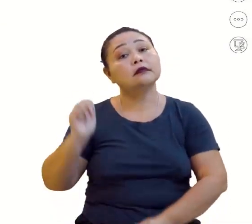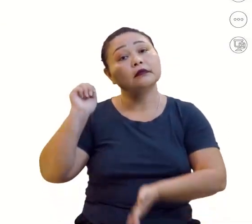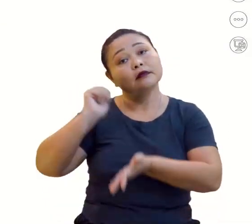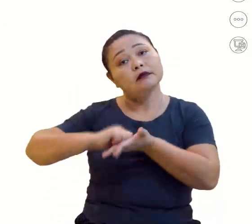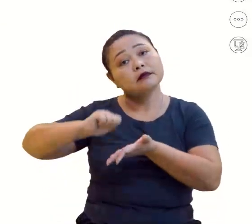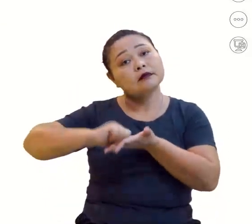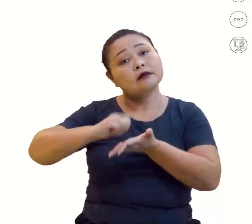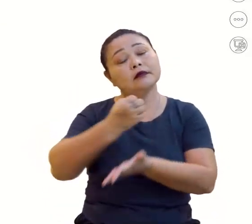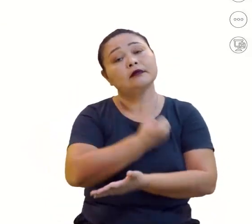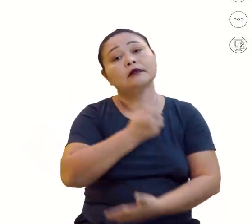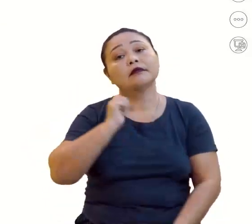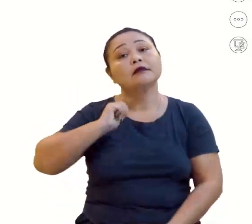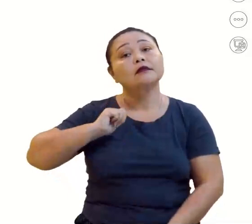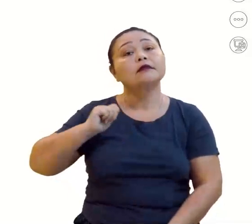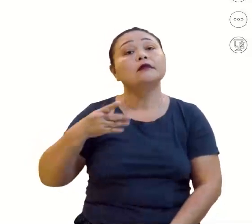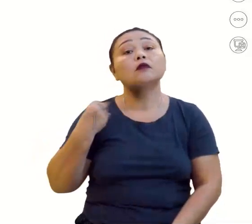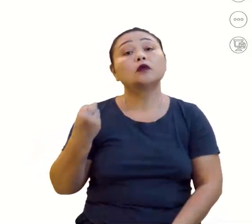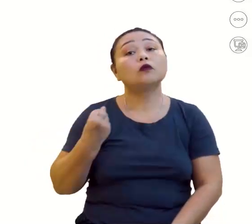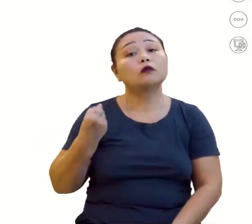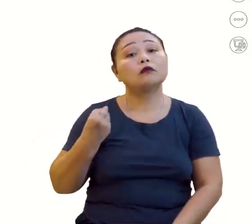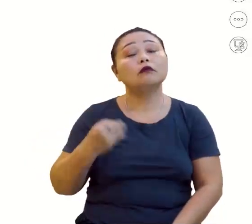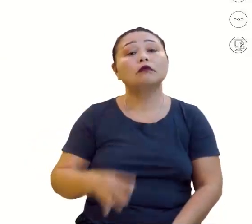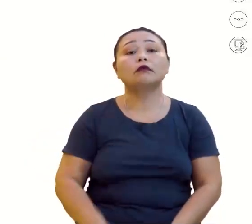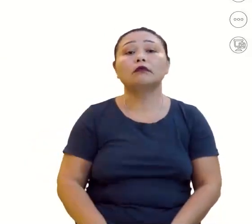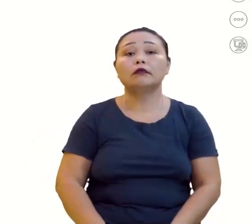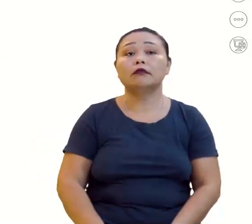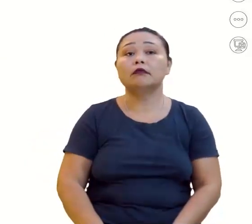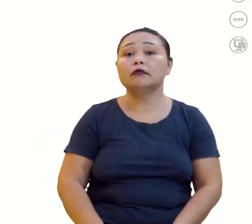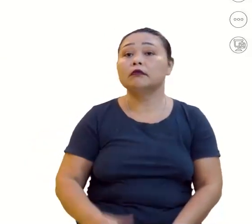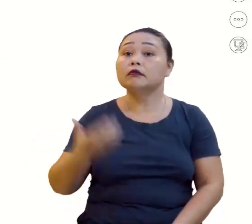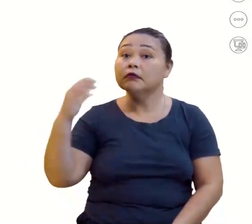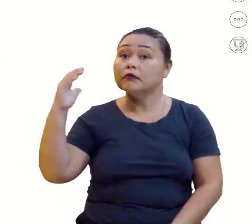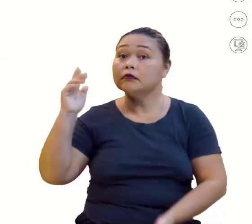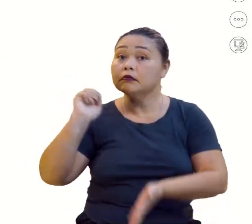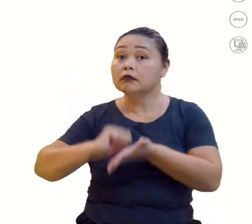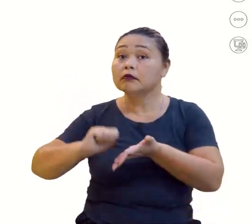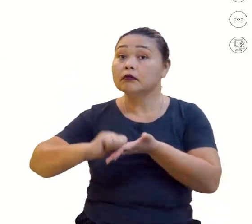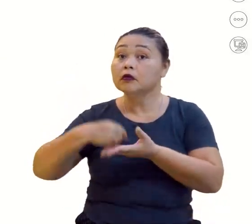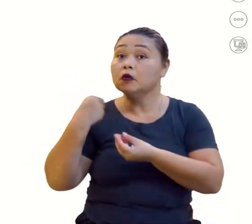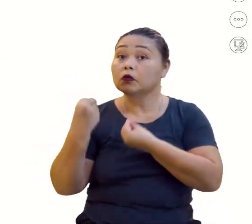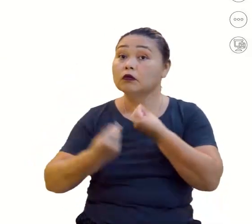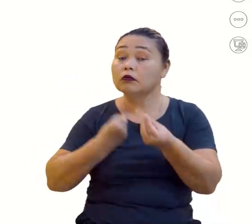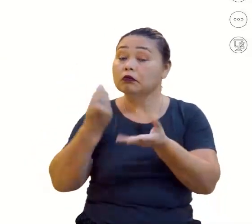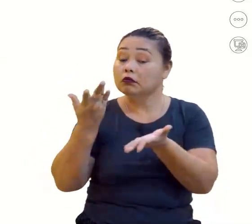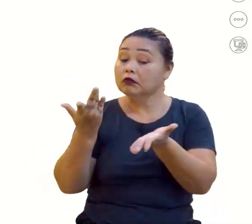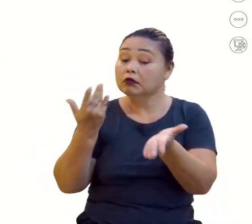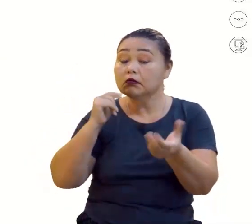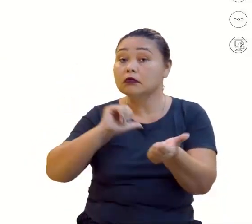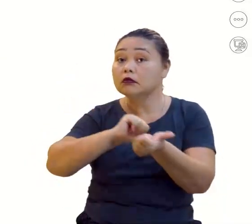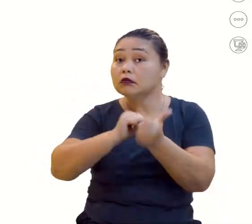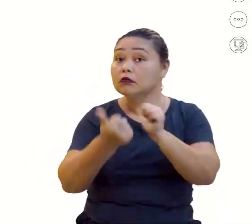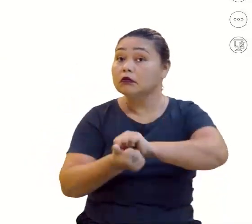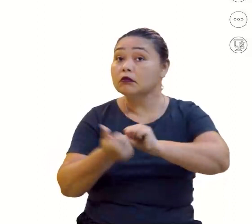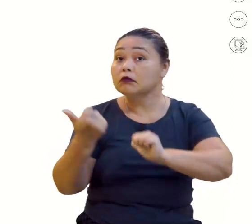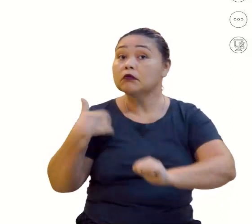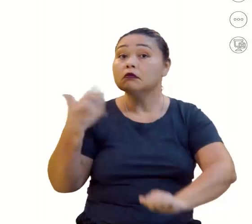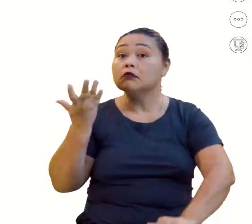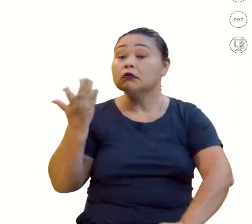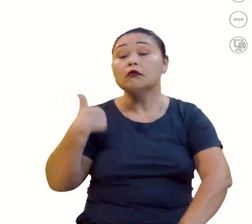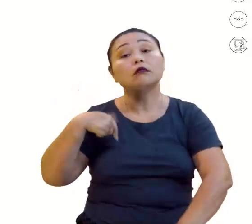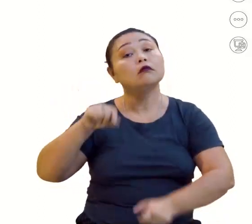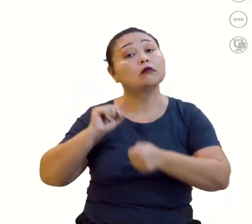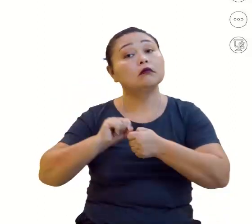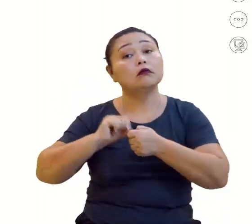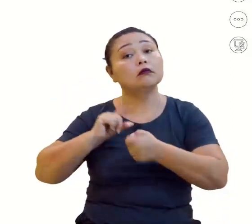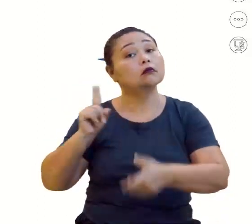Escrever o número em notação. E aí, em notação científica, como seria isso, né? É isso que a gente está querendo fazer,